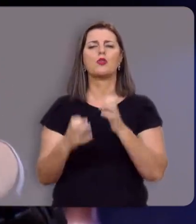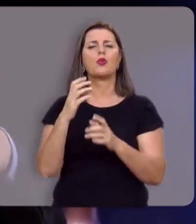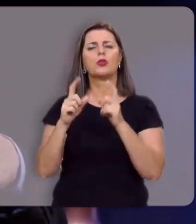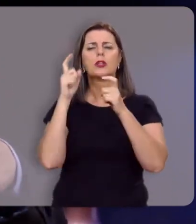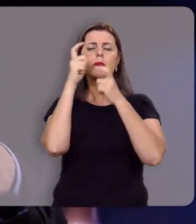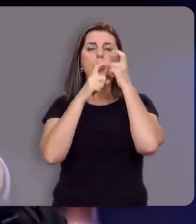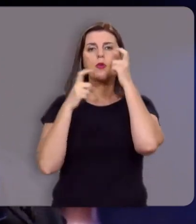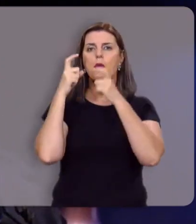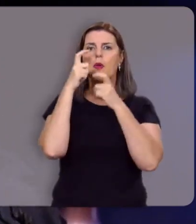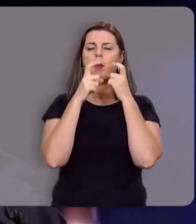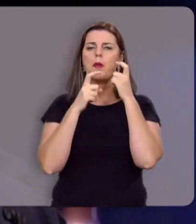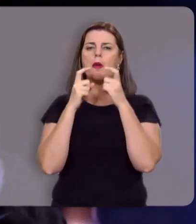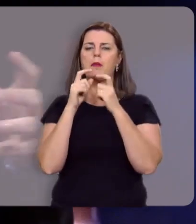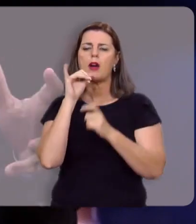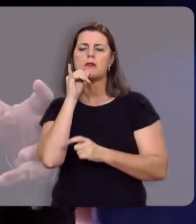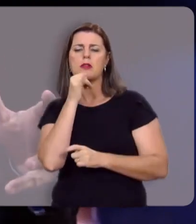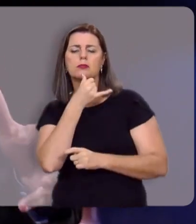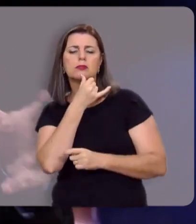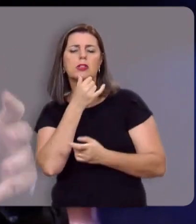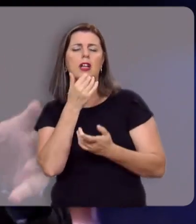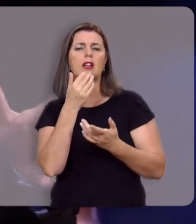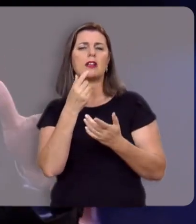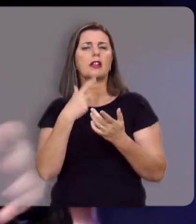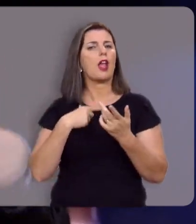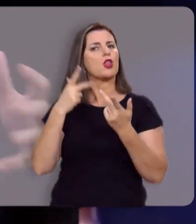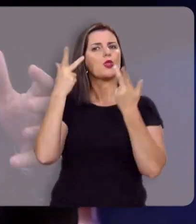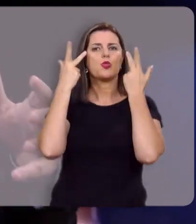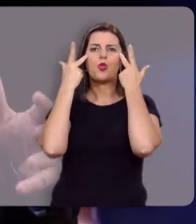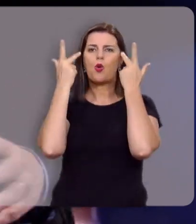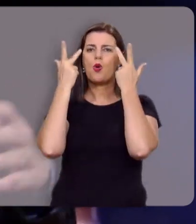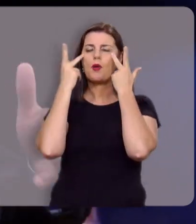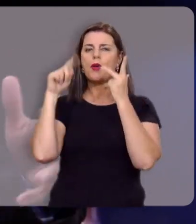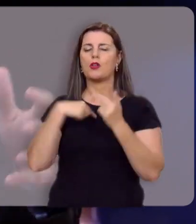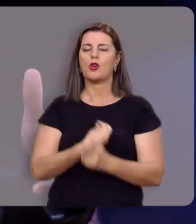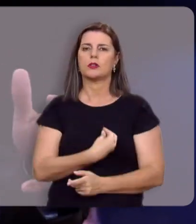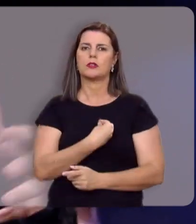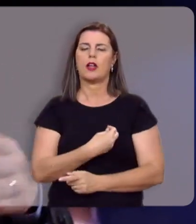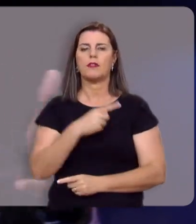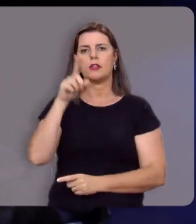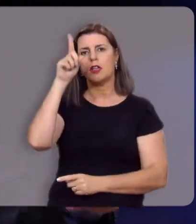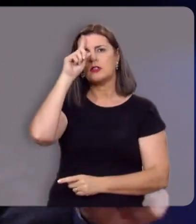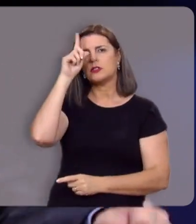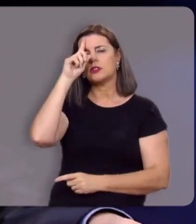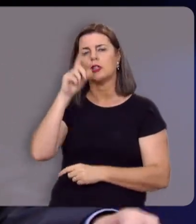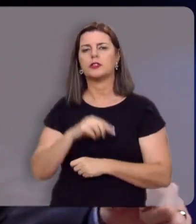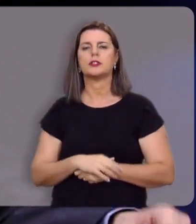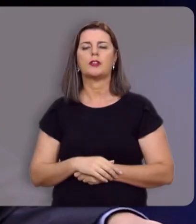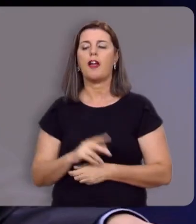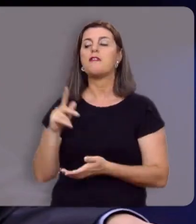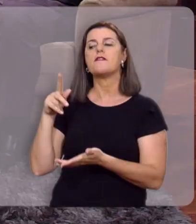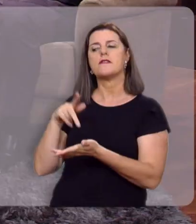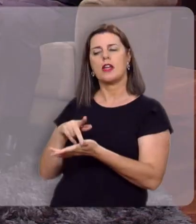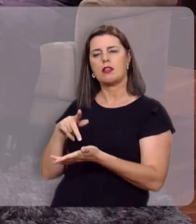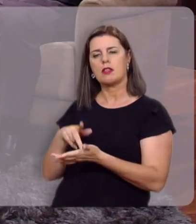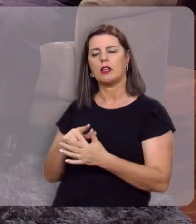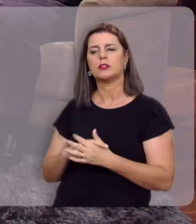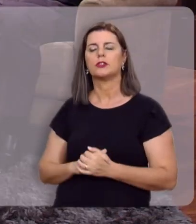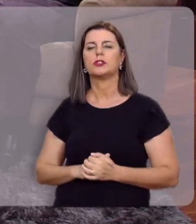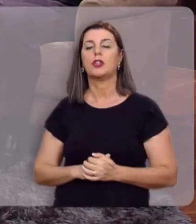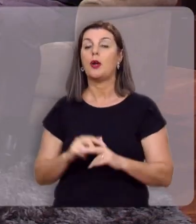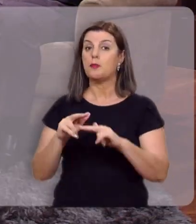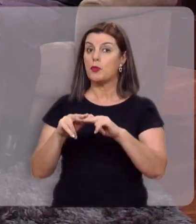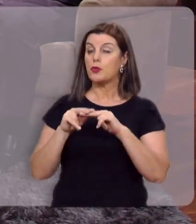a essas preocupações, aos desânimos que são naturais do nosso dia a dia e da nossa lida, né? É verdade, meu amigo, é